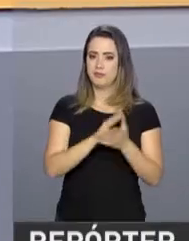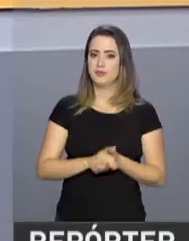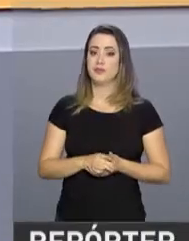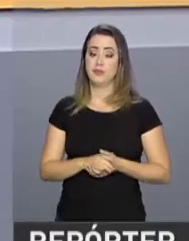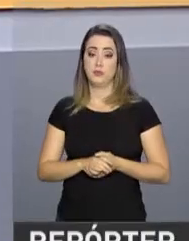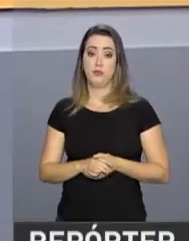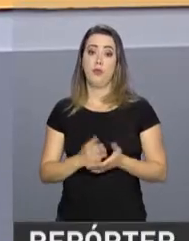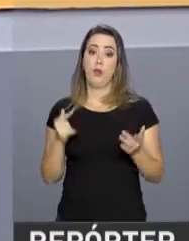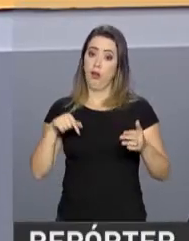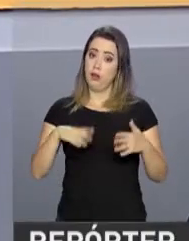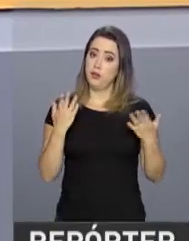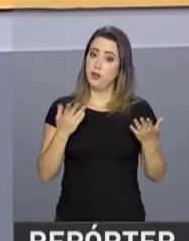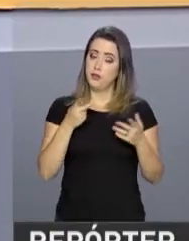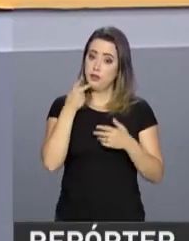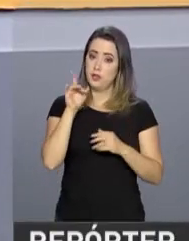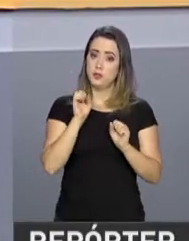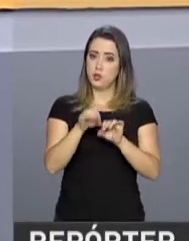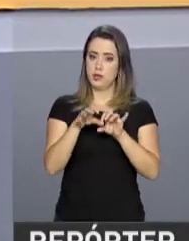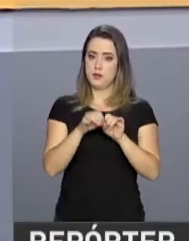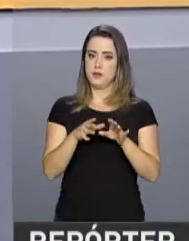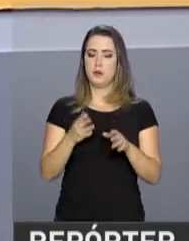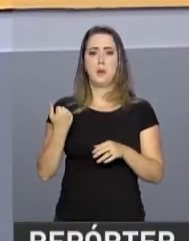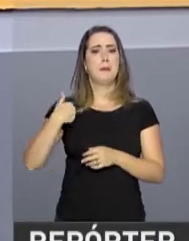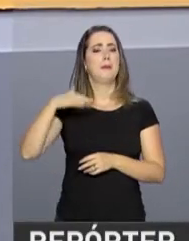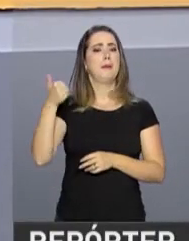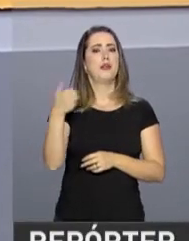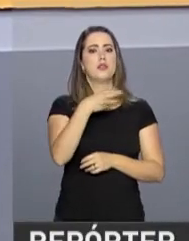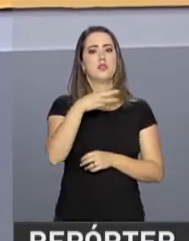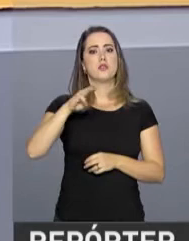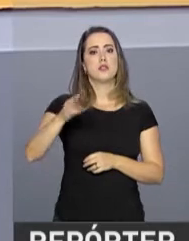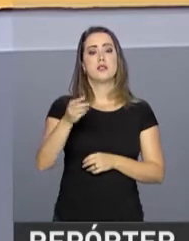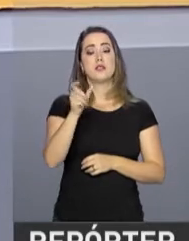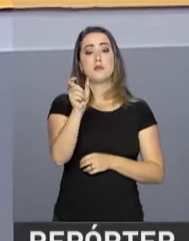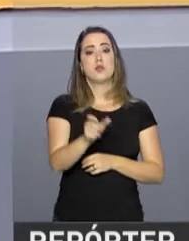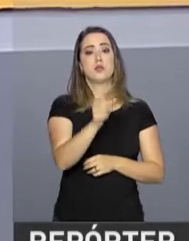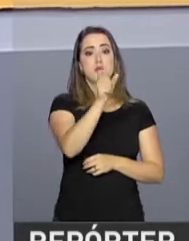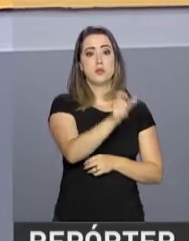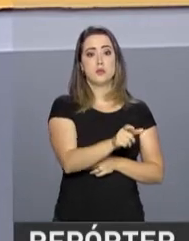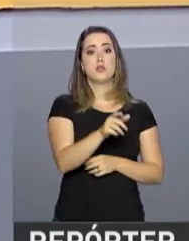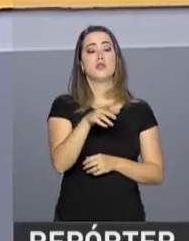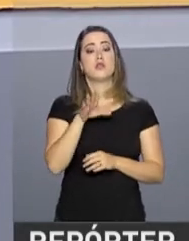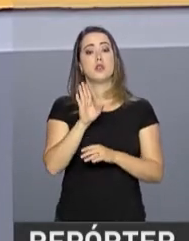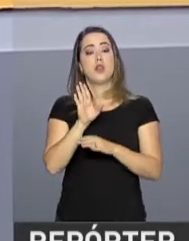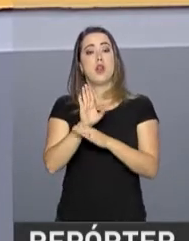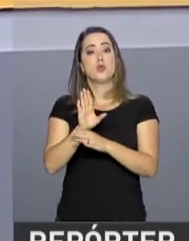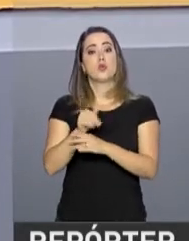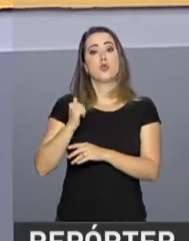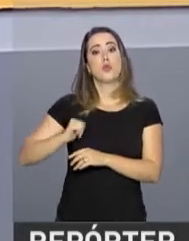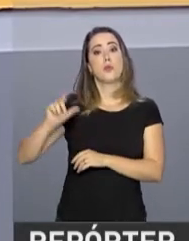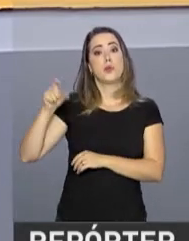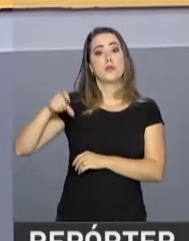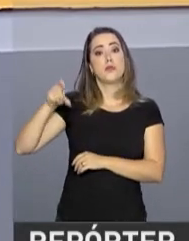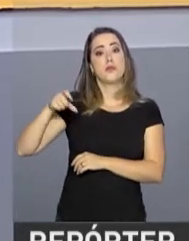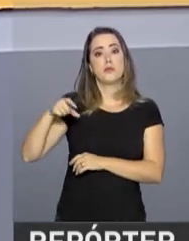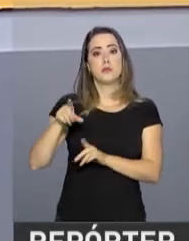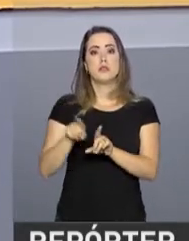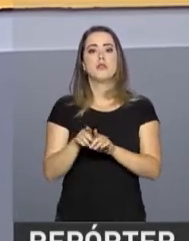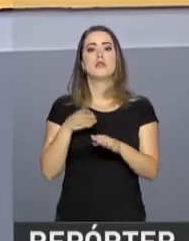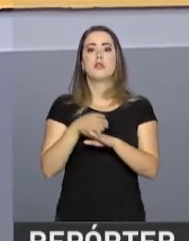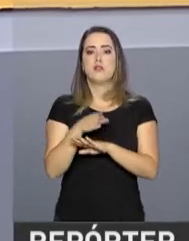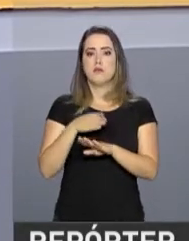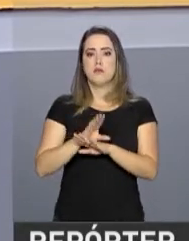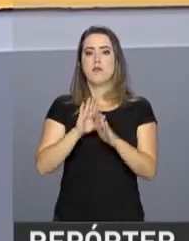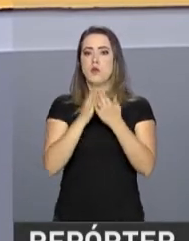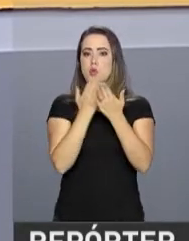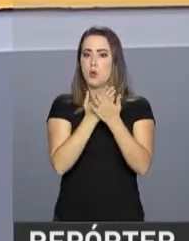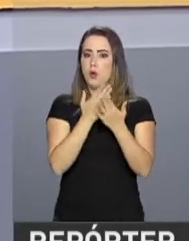continuando aqui a tratar de educação dos mais de 13 milhões e 200 mil estudantes beneficiários do bolsa família que tenha freqüência escolar